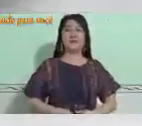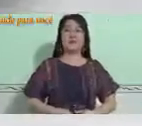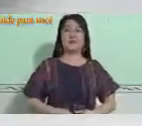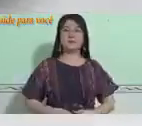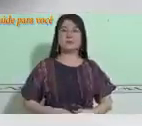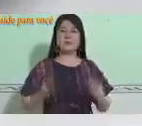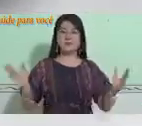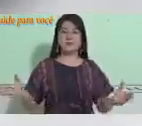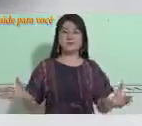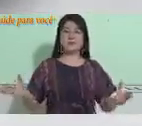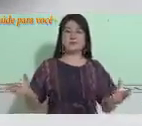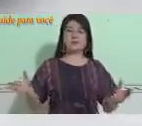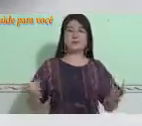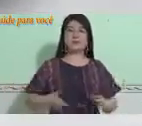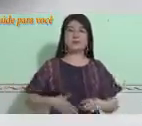S e acento agudo